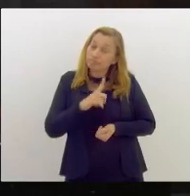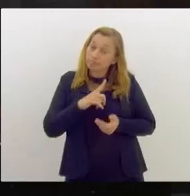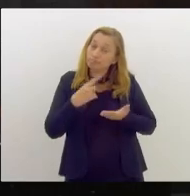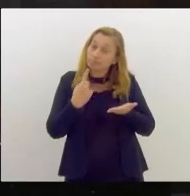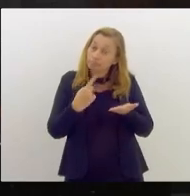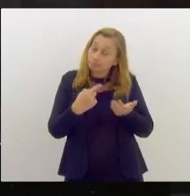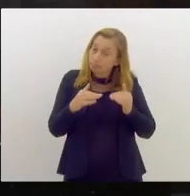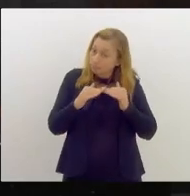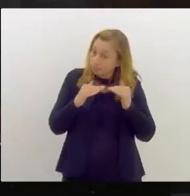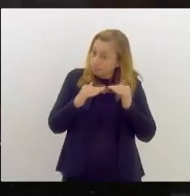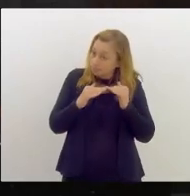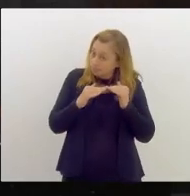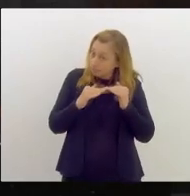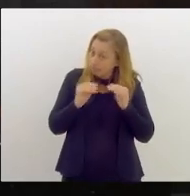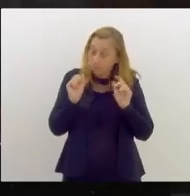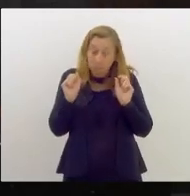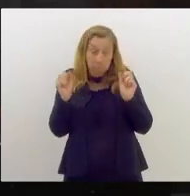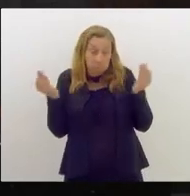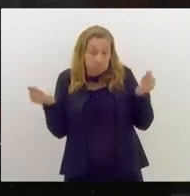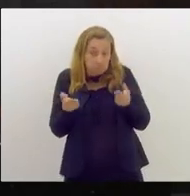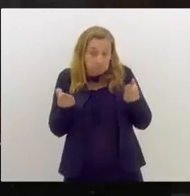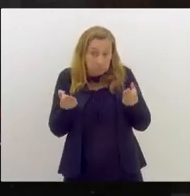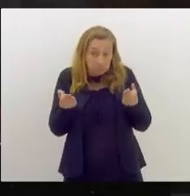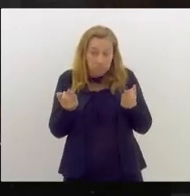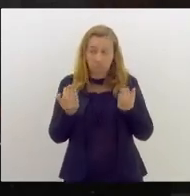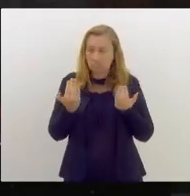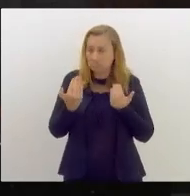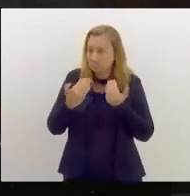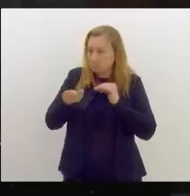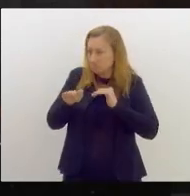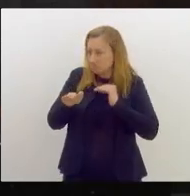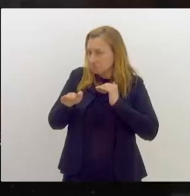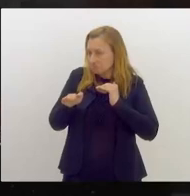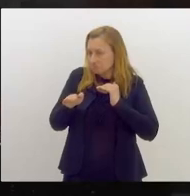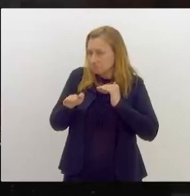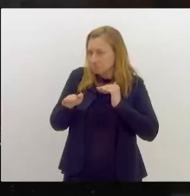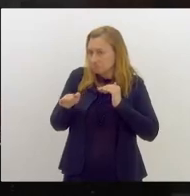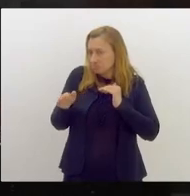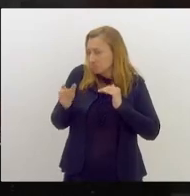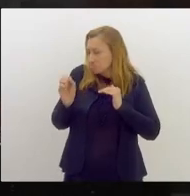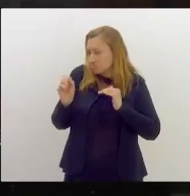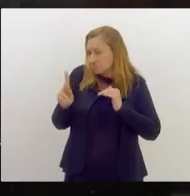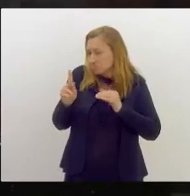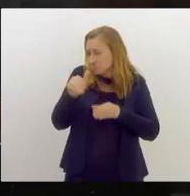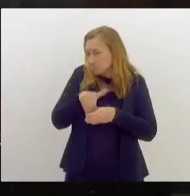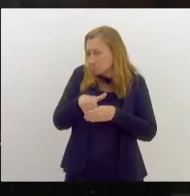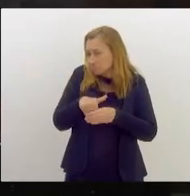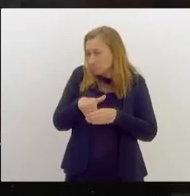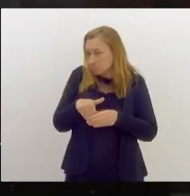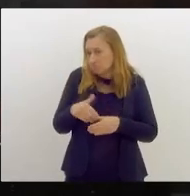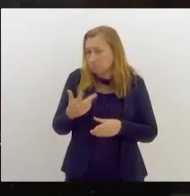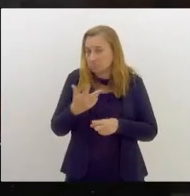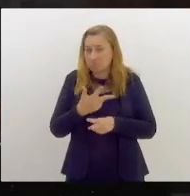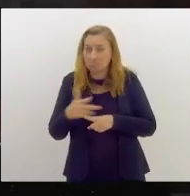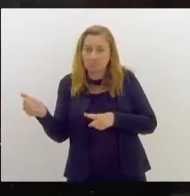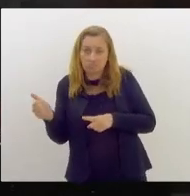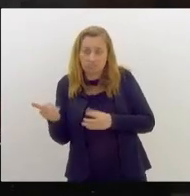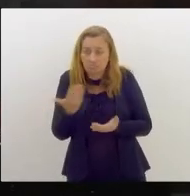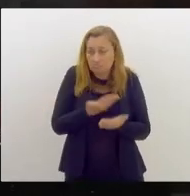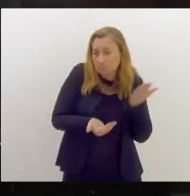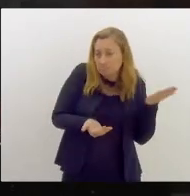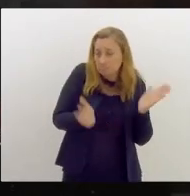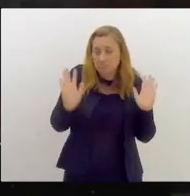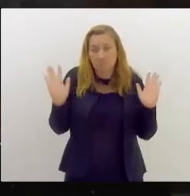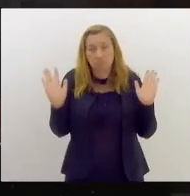acordo ótimo no que não tiver acordo vai para o voto ganha um perde outra do